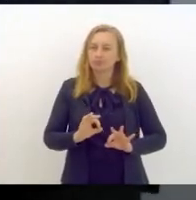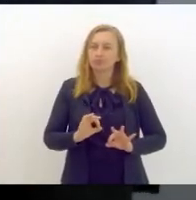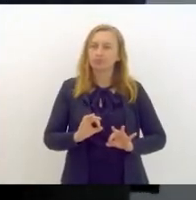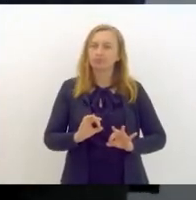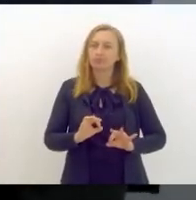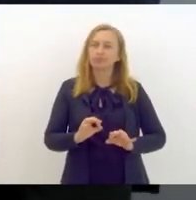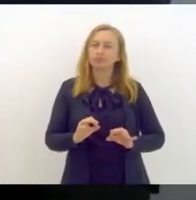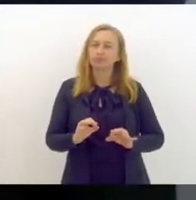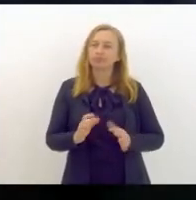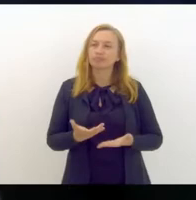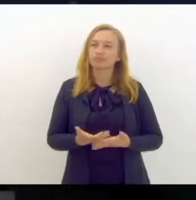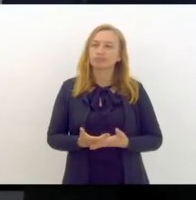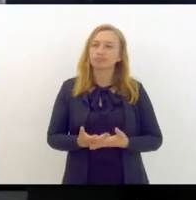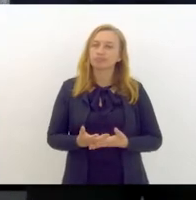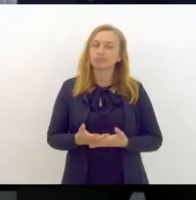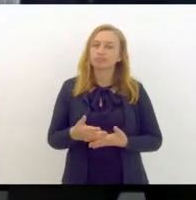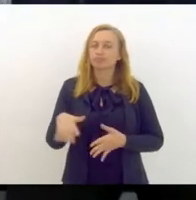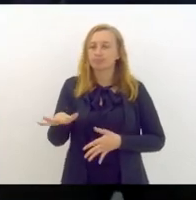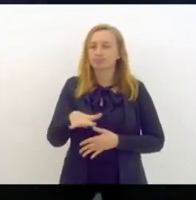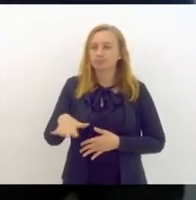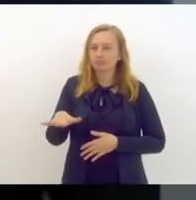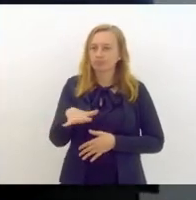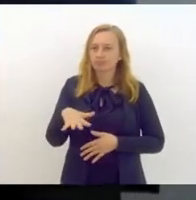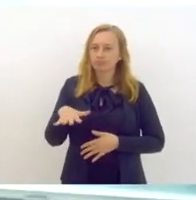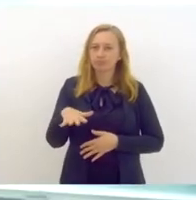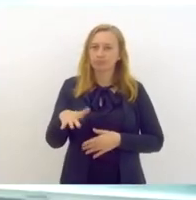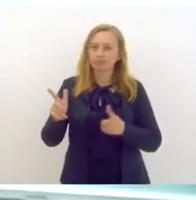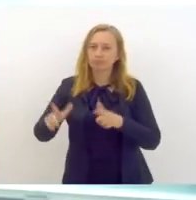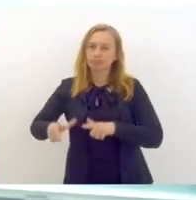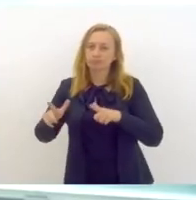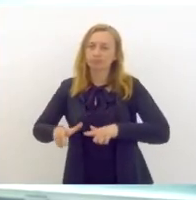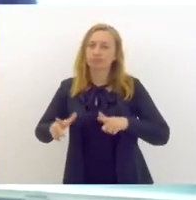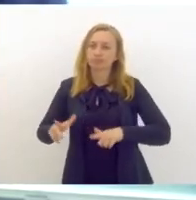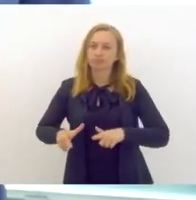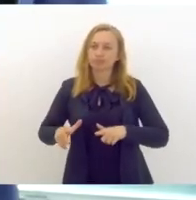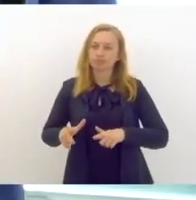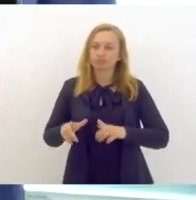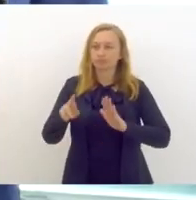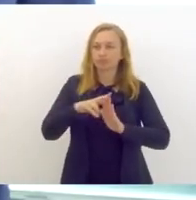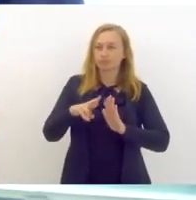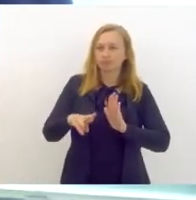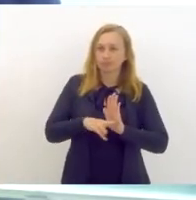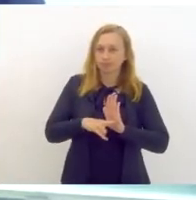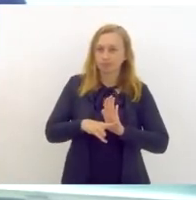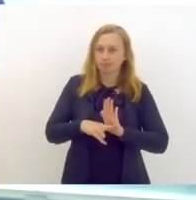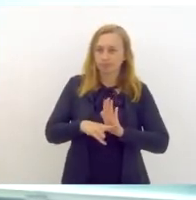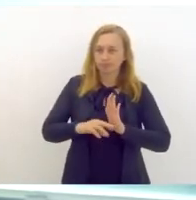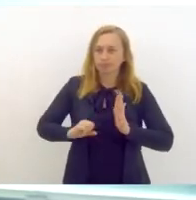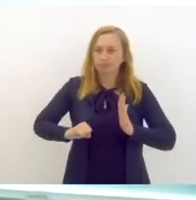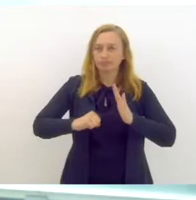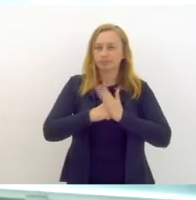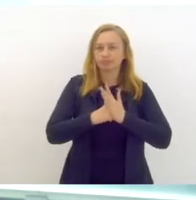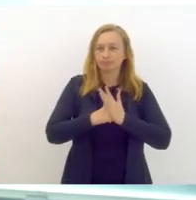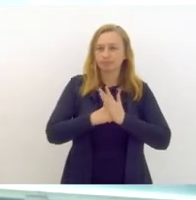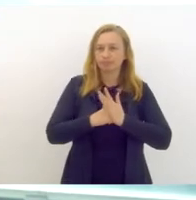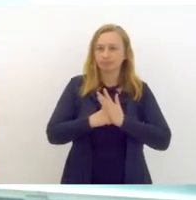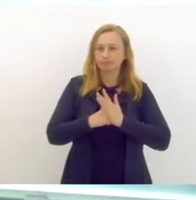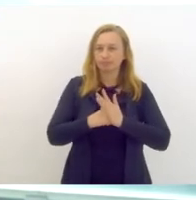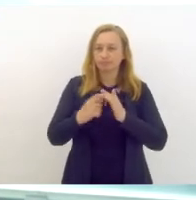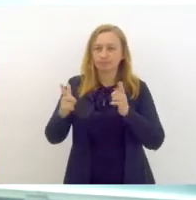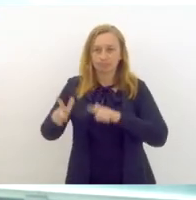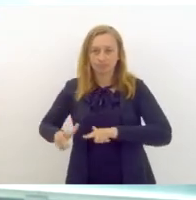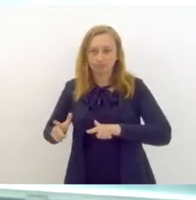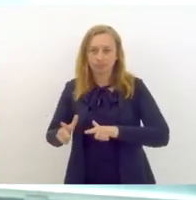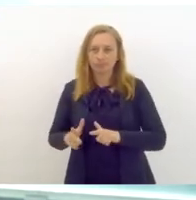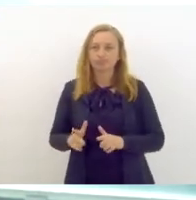que determina a área de entorno da unidade, onde são específicas regras para amortecer o impacto para o ambiente da UC.